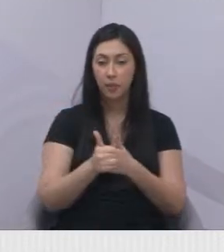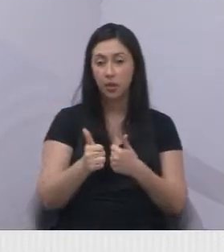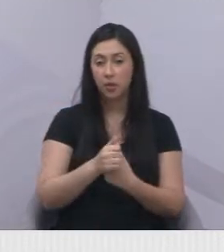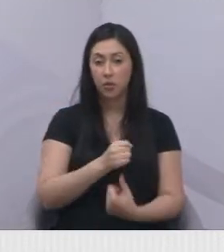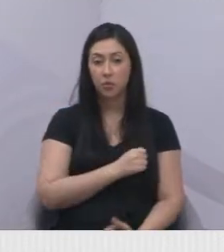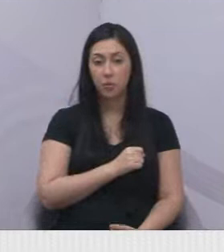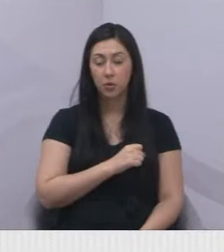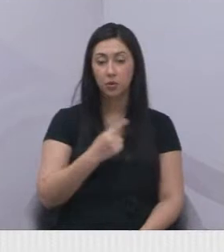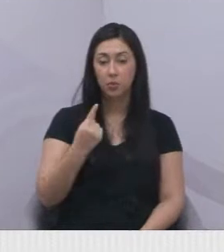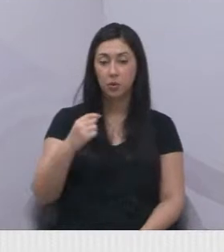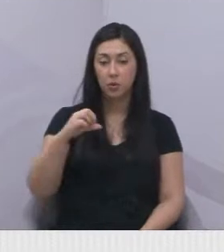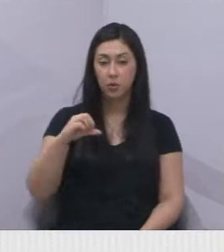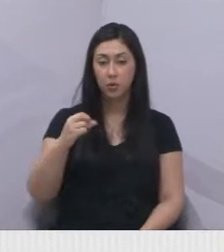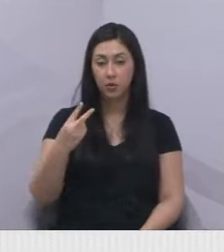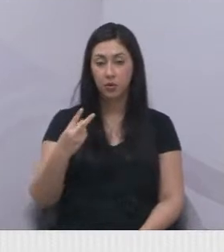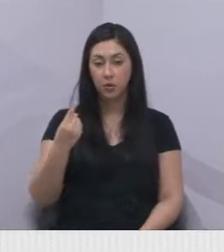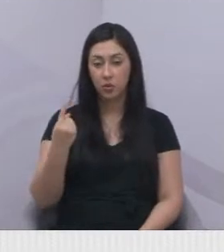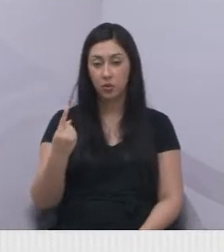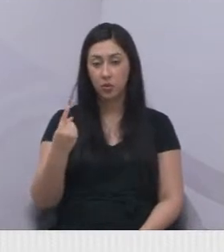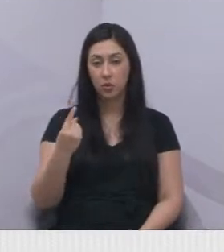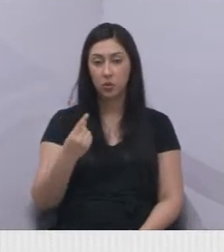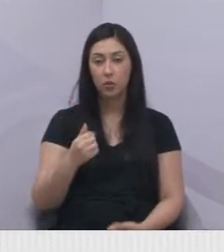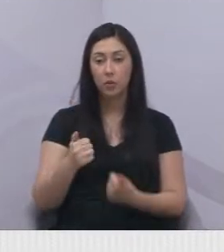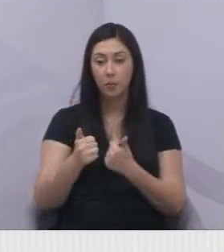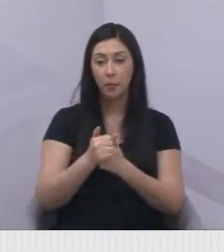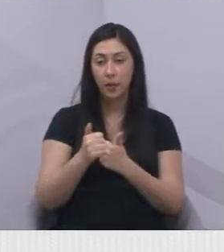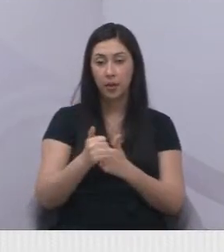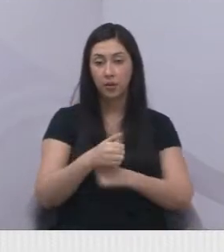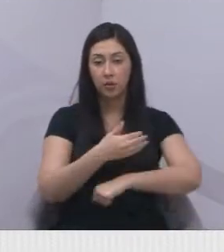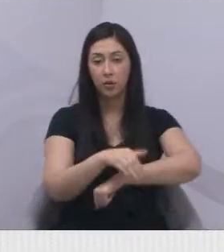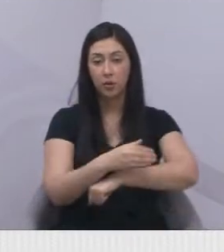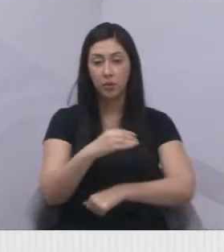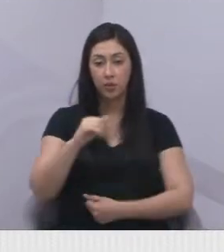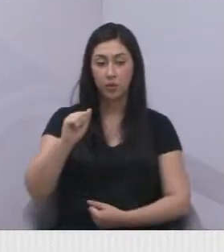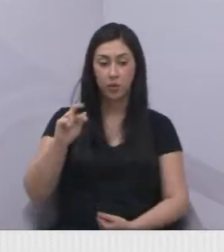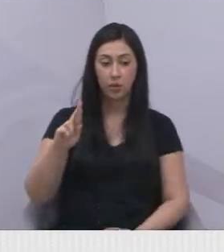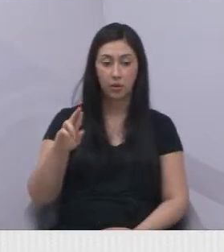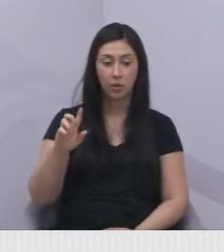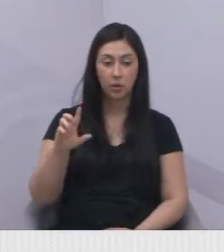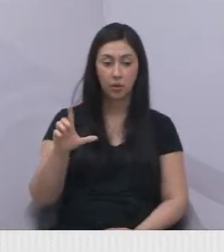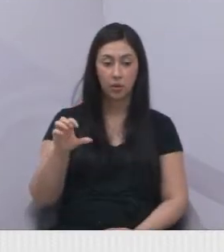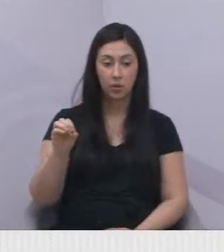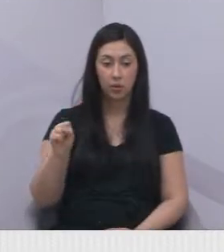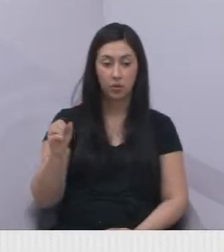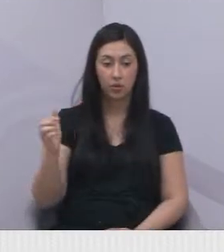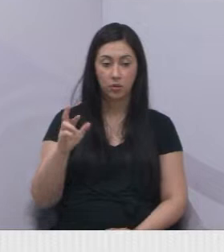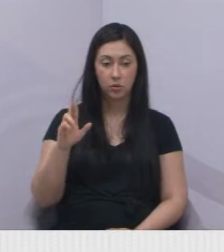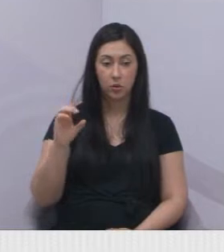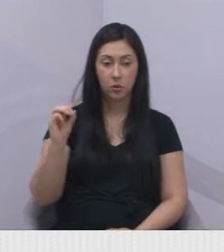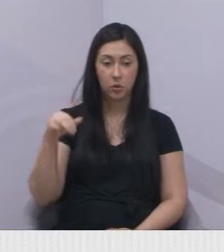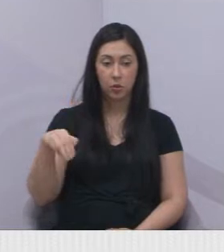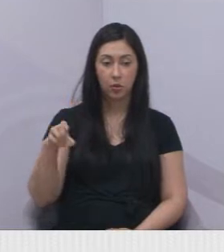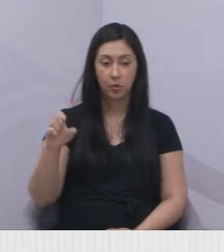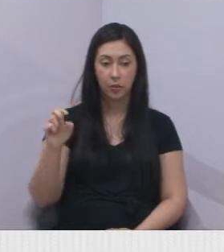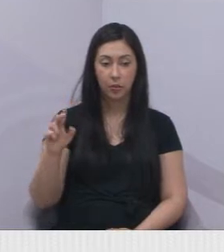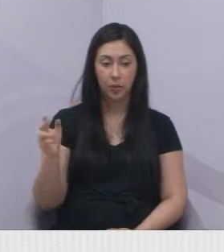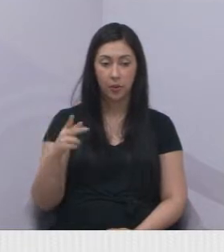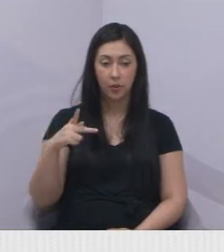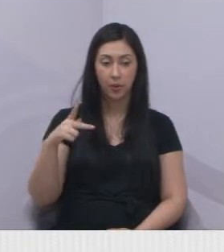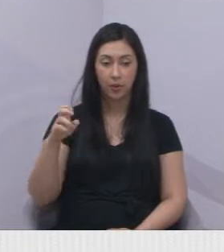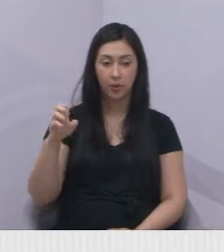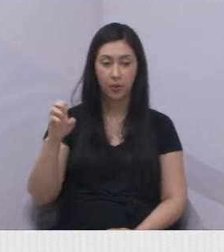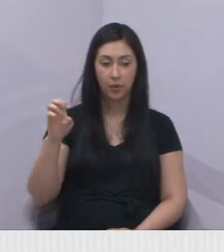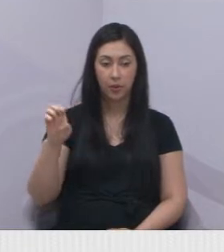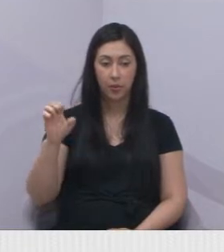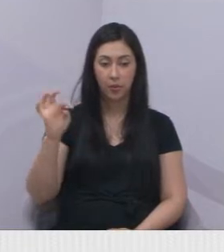1921, acesso para a Avenida Doutor Carlos Romeu Pedrilli. Povo que pede essa rotatória aí.